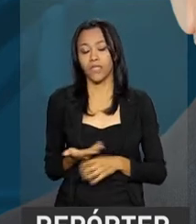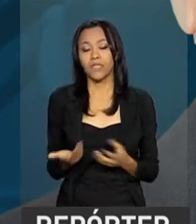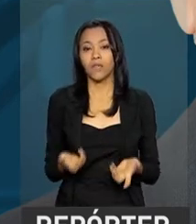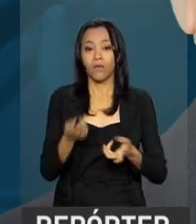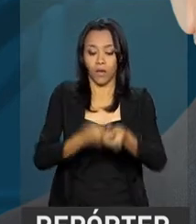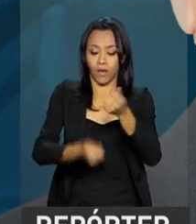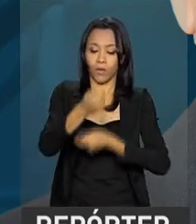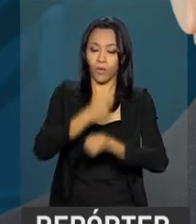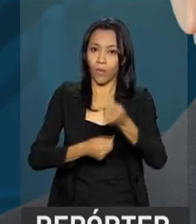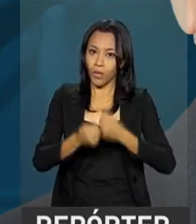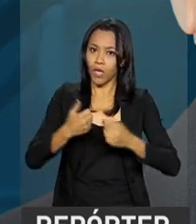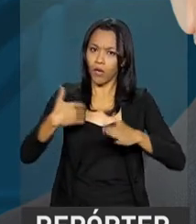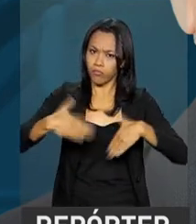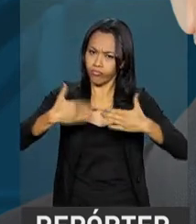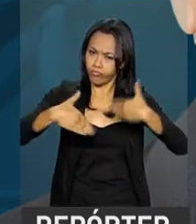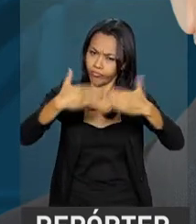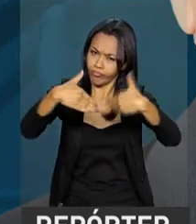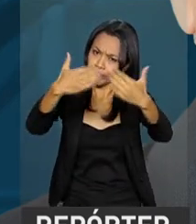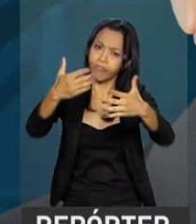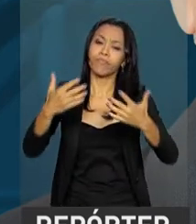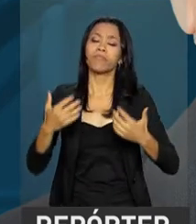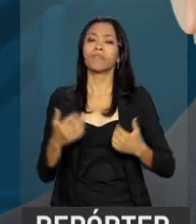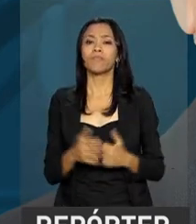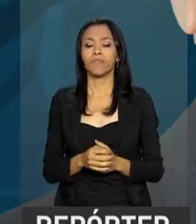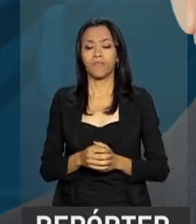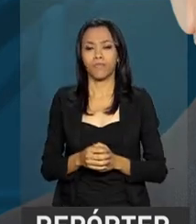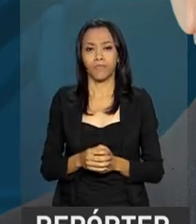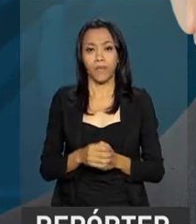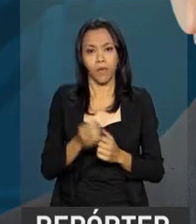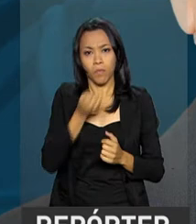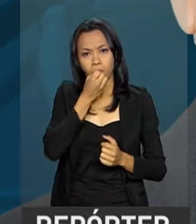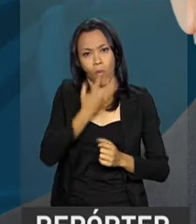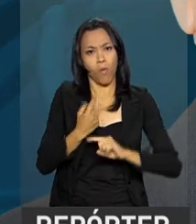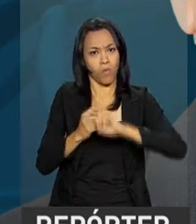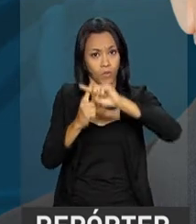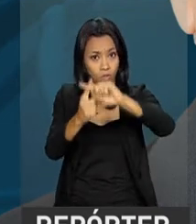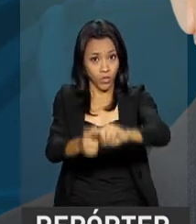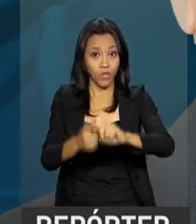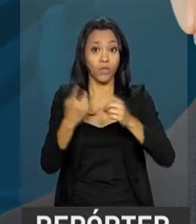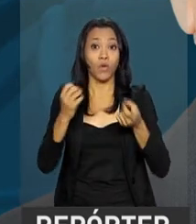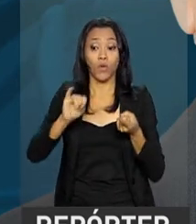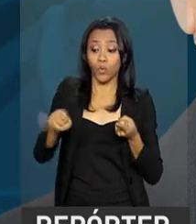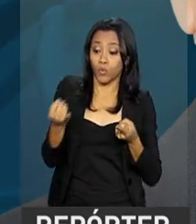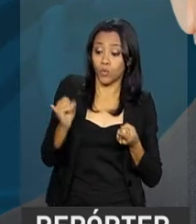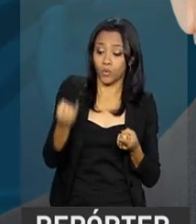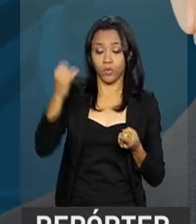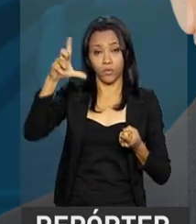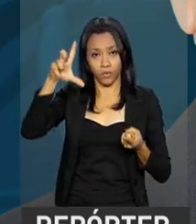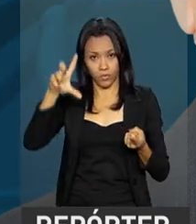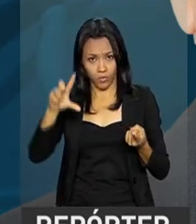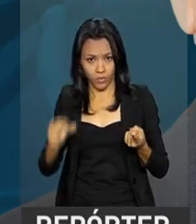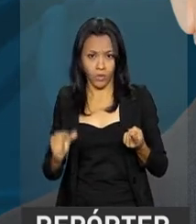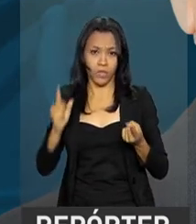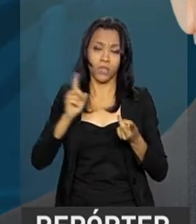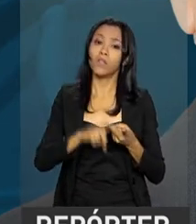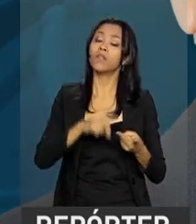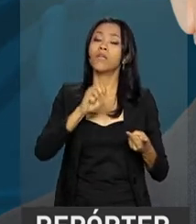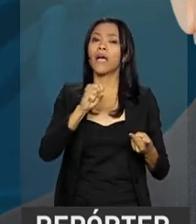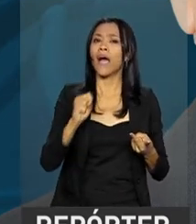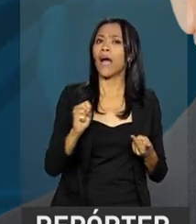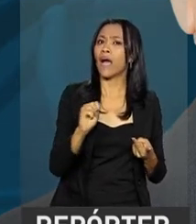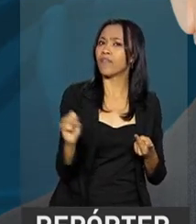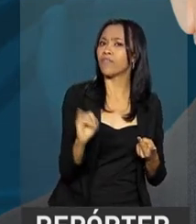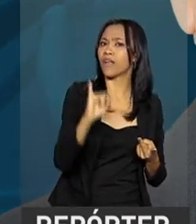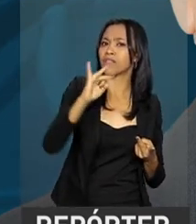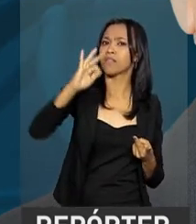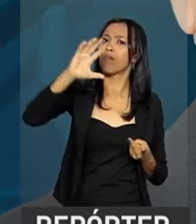economia cresce com o chamado produto interno bruto positivo, né? Os juros estão caindo, a inflação está em seus